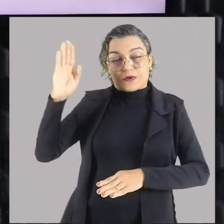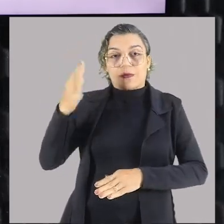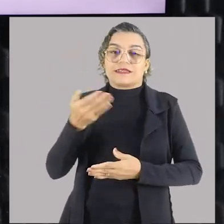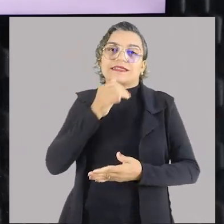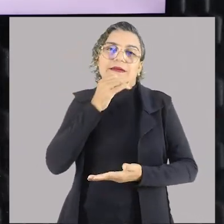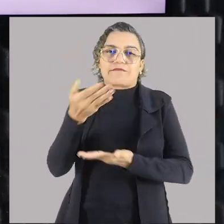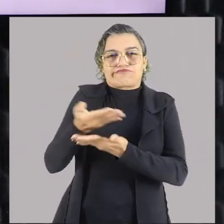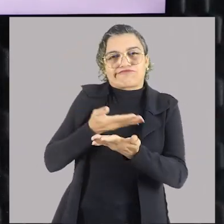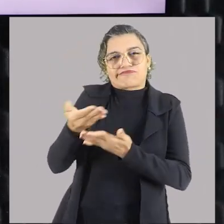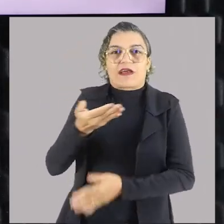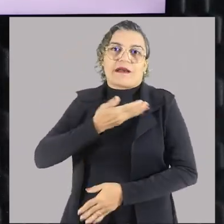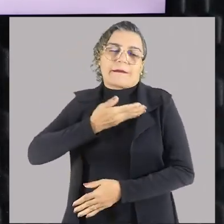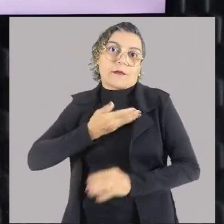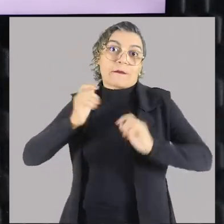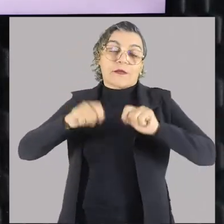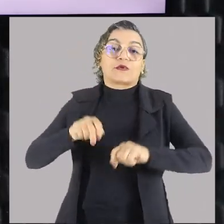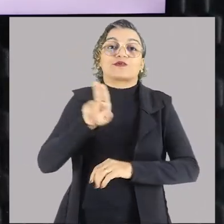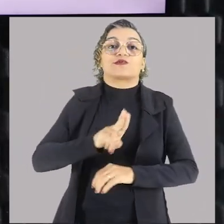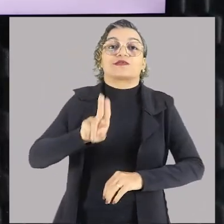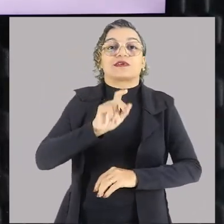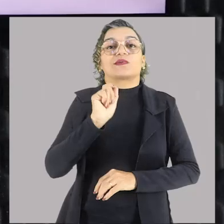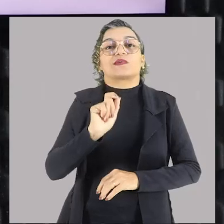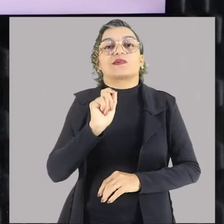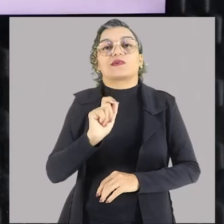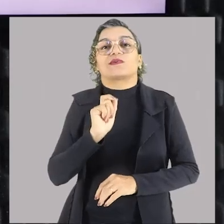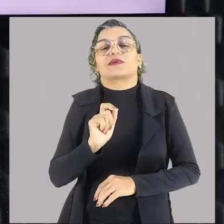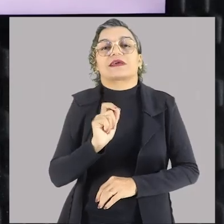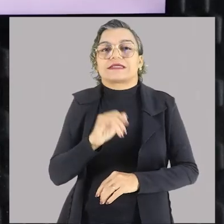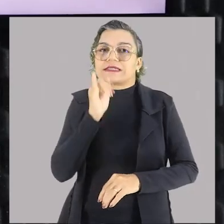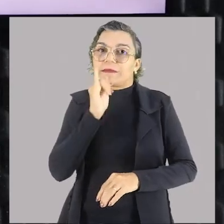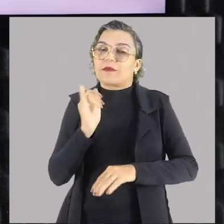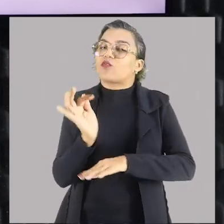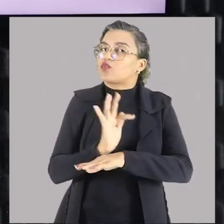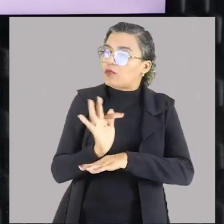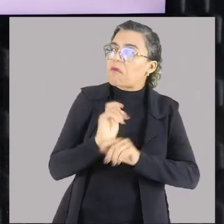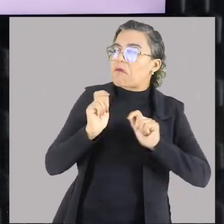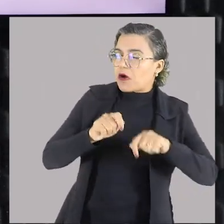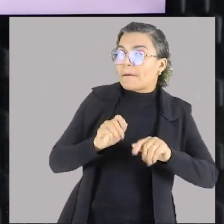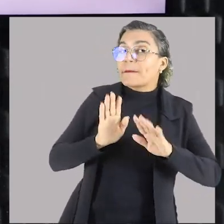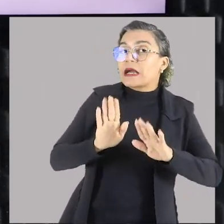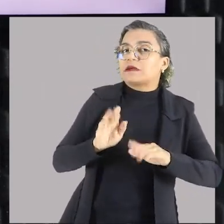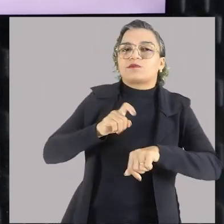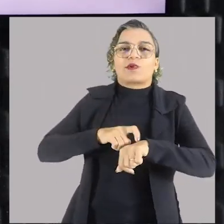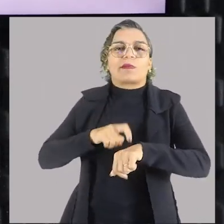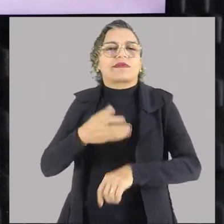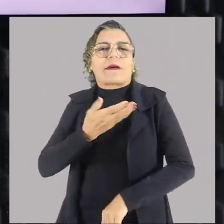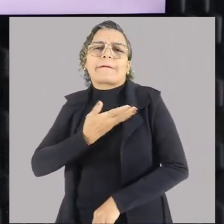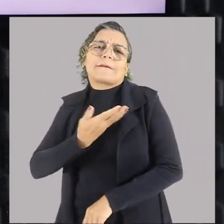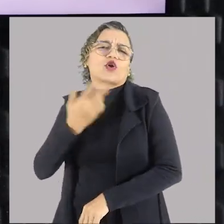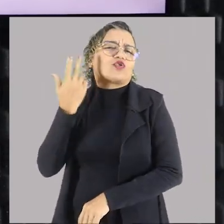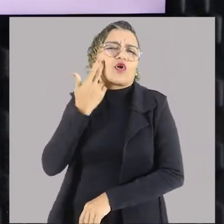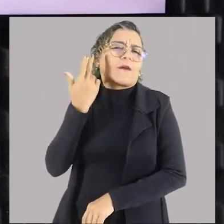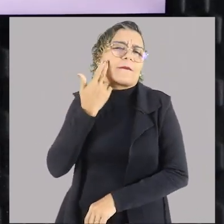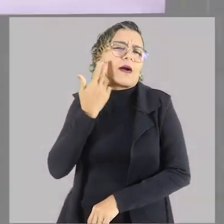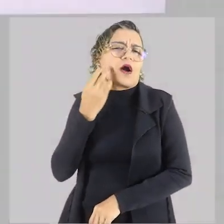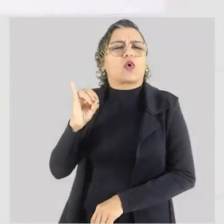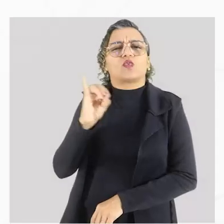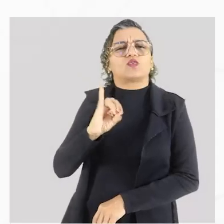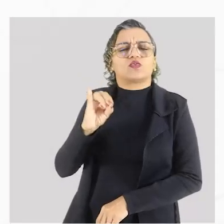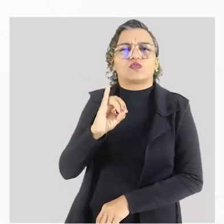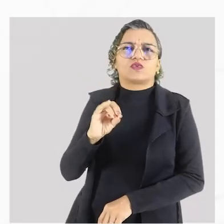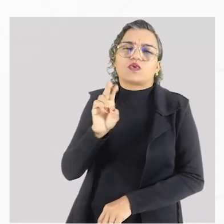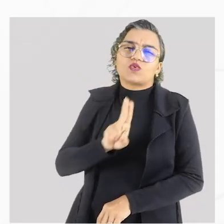alguém de manhã? Qual cumprimento eu uso? Goodbye. Aqui esse de manhã é quase uma pegadinha para vocês, é